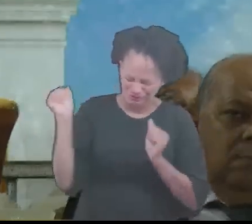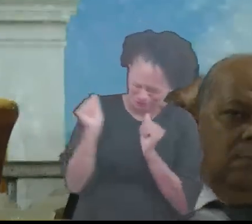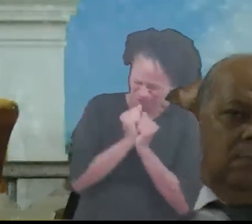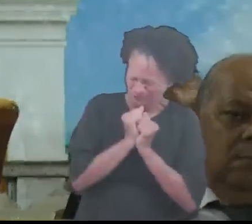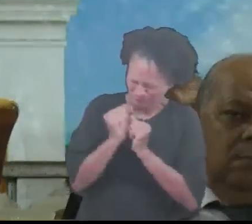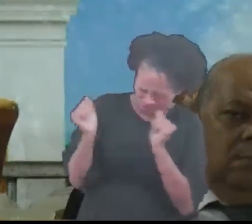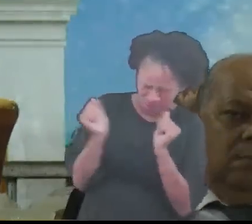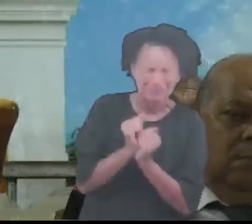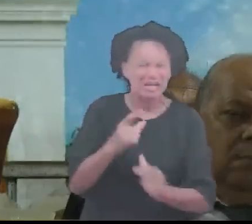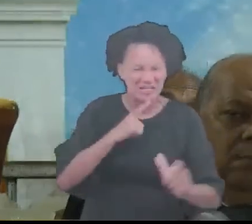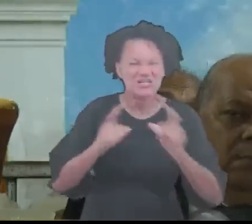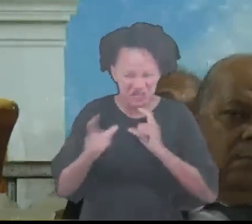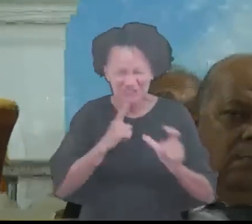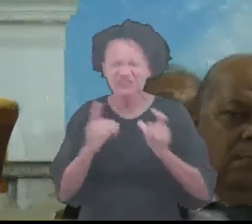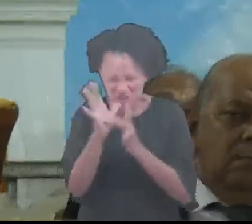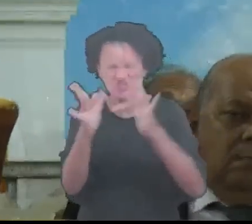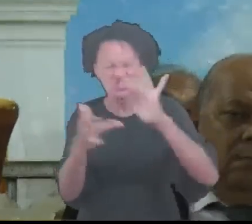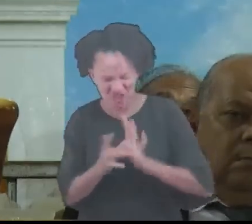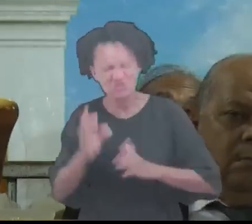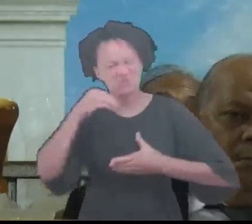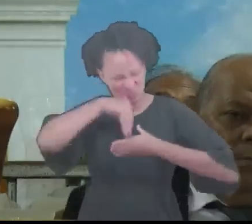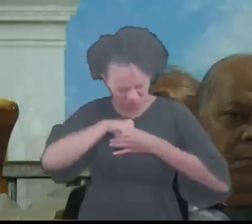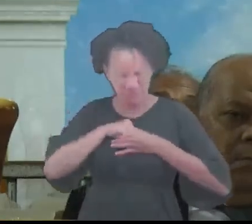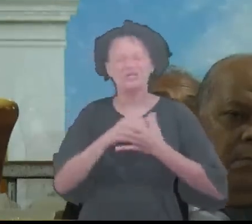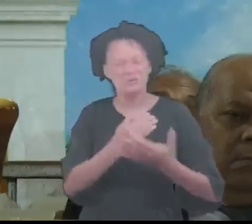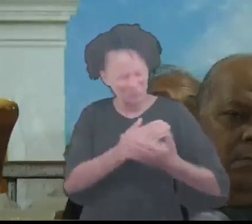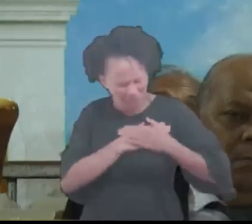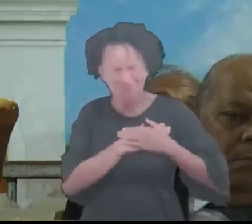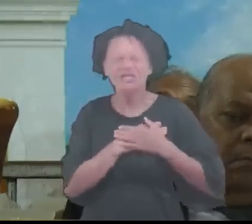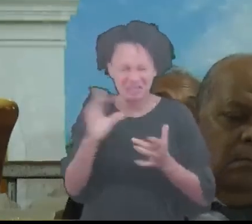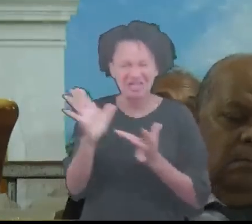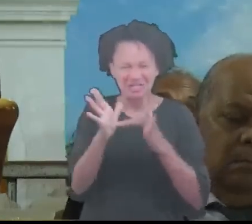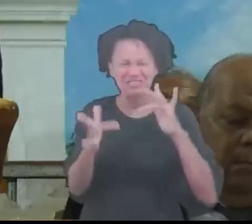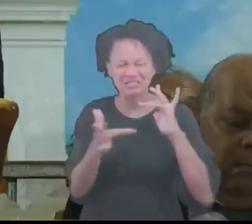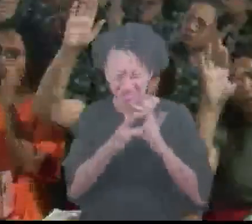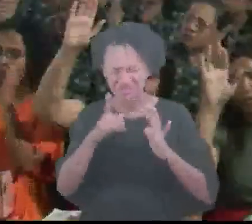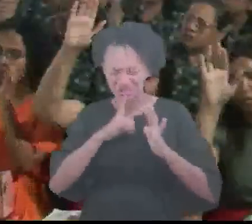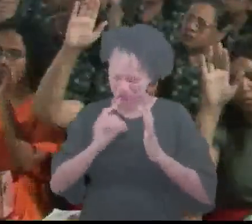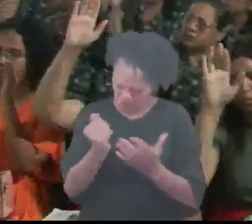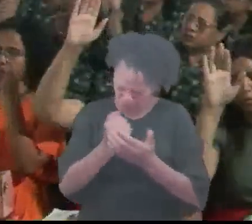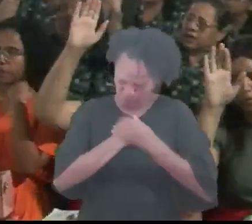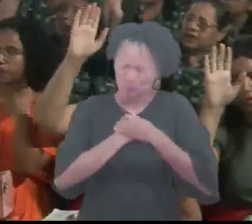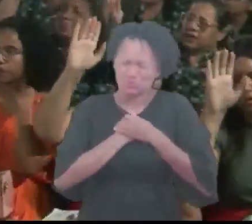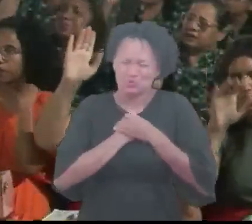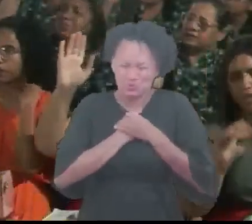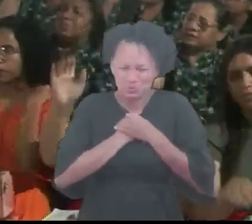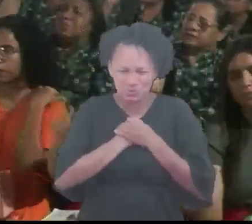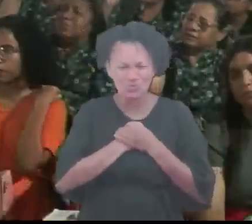tem saquitel de mirra? Quem tem saquitel de mirra morando entre os seios?